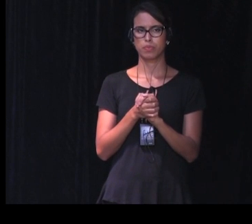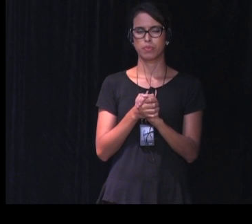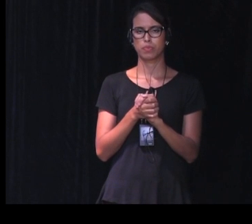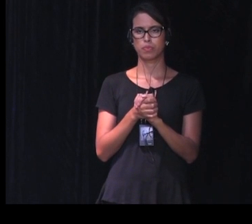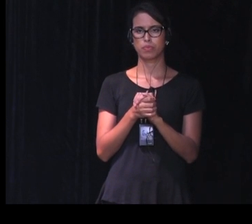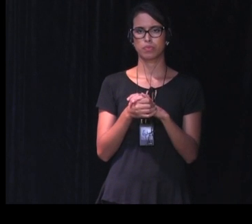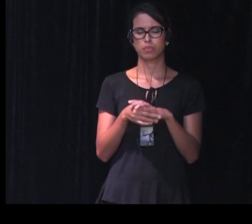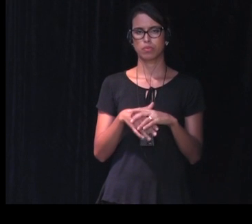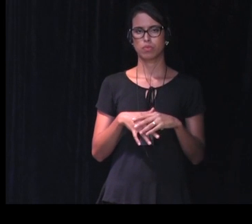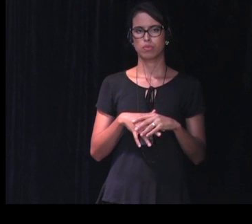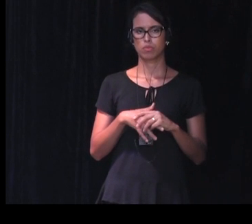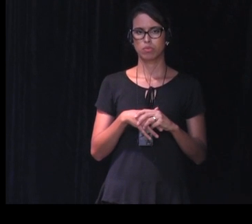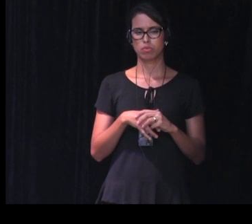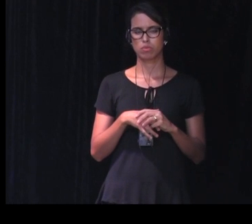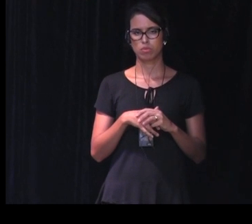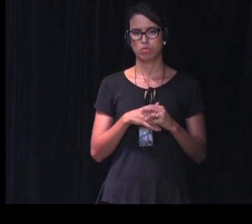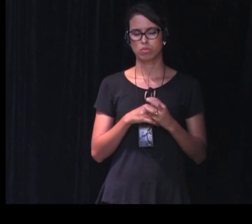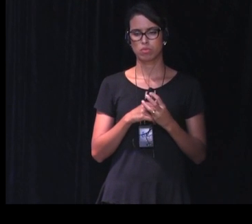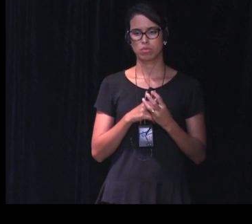que abriam para seus amigos,